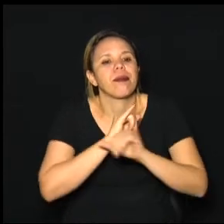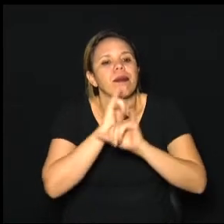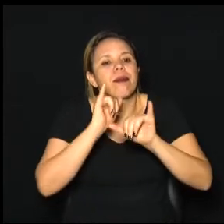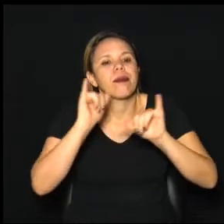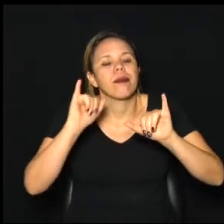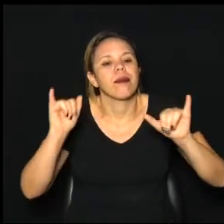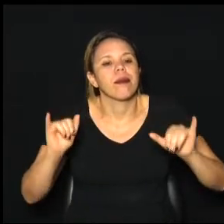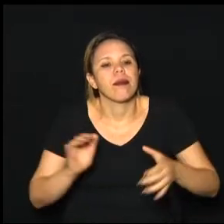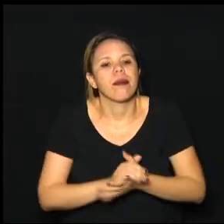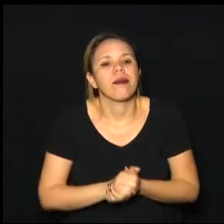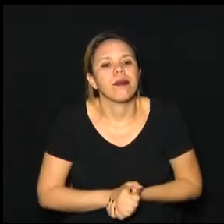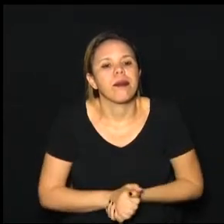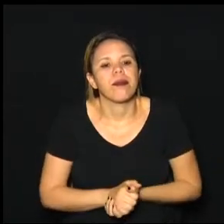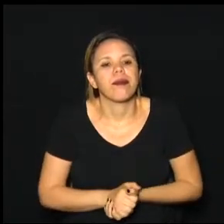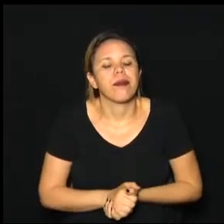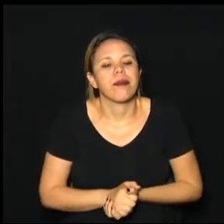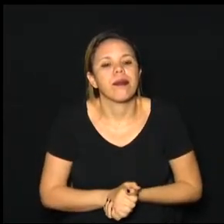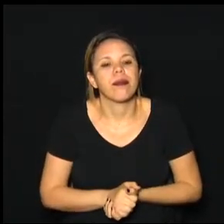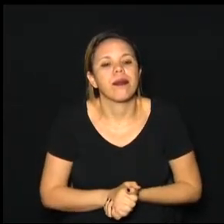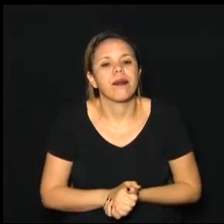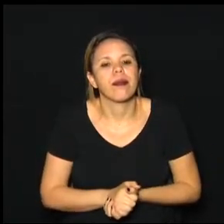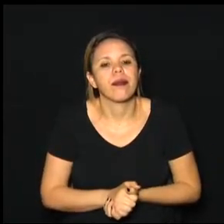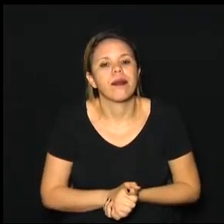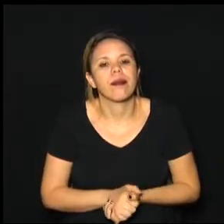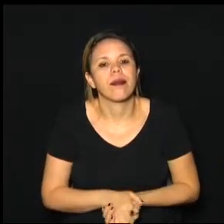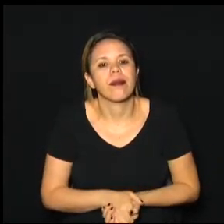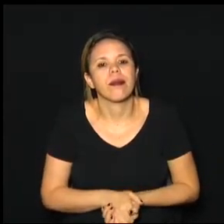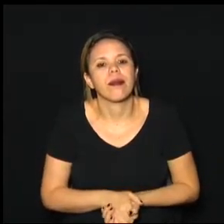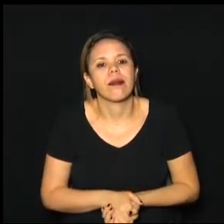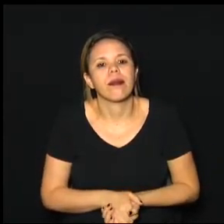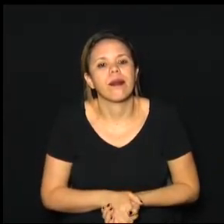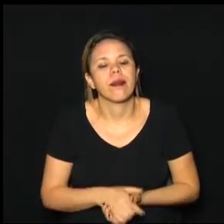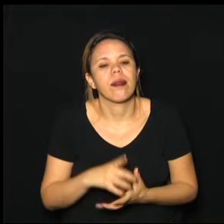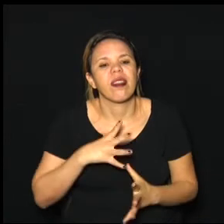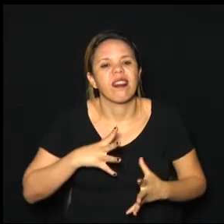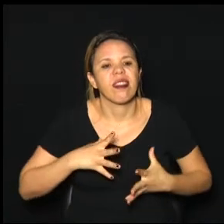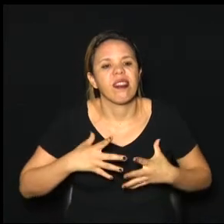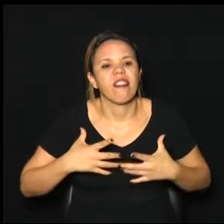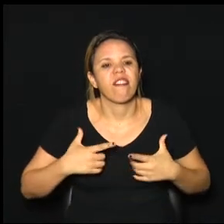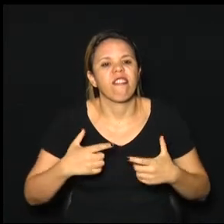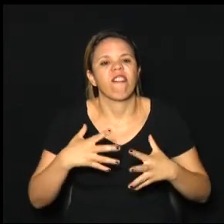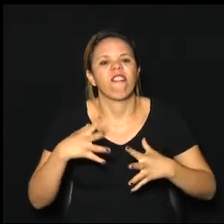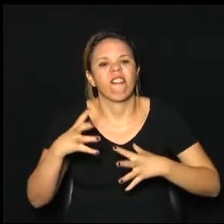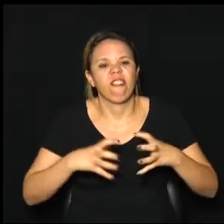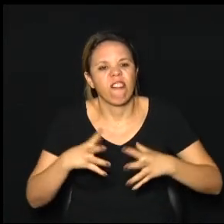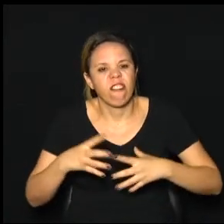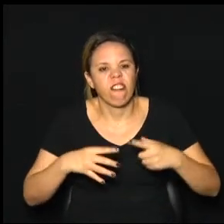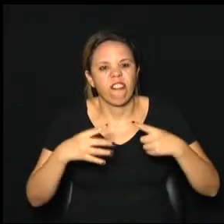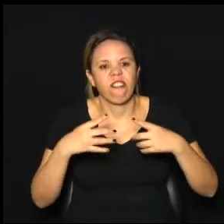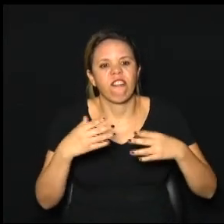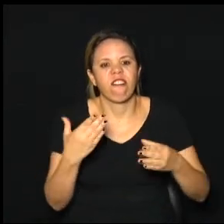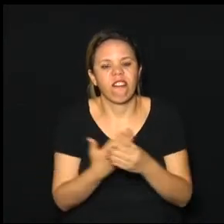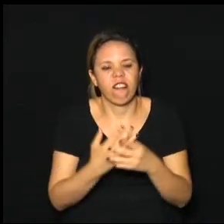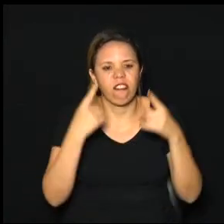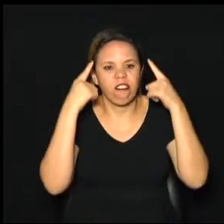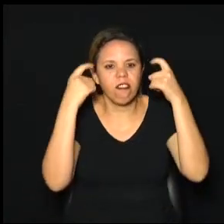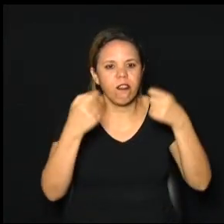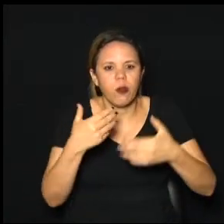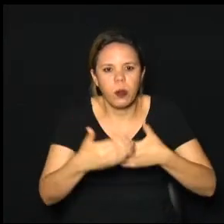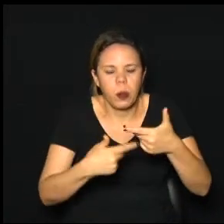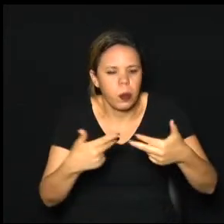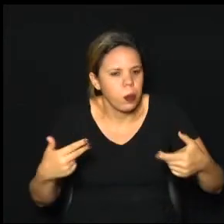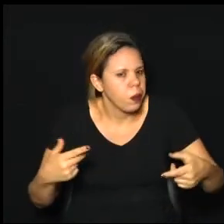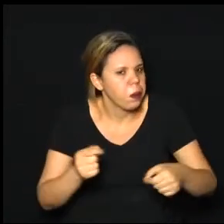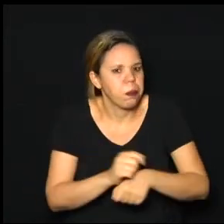tenha cunho, que tenha que tenha envolvimento com guerra, processos violentos, algum tipo